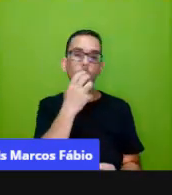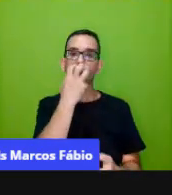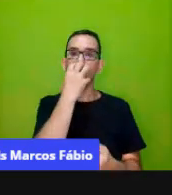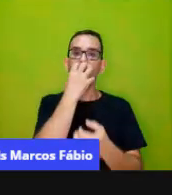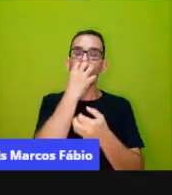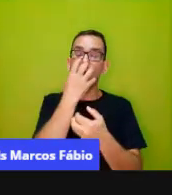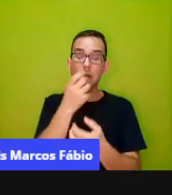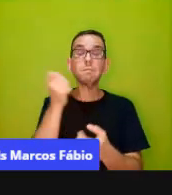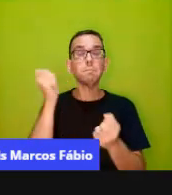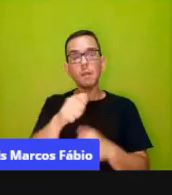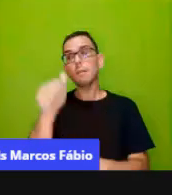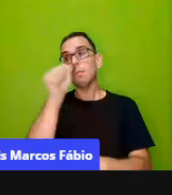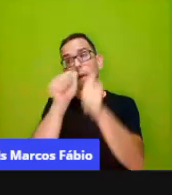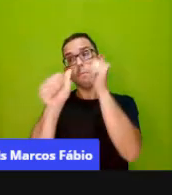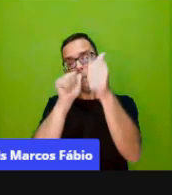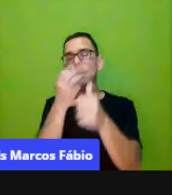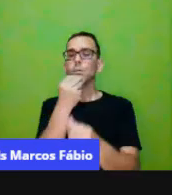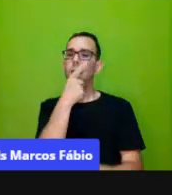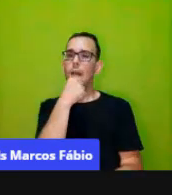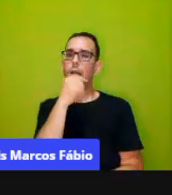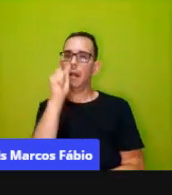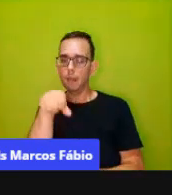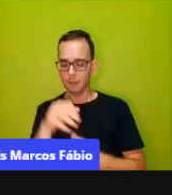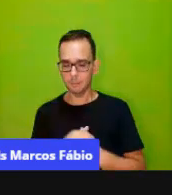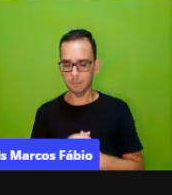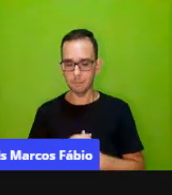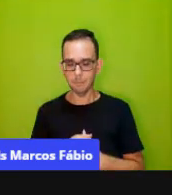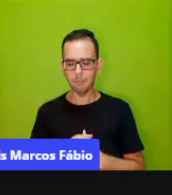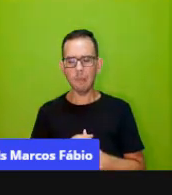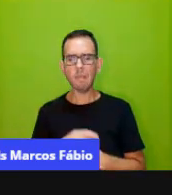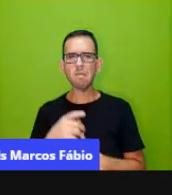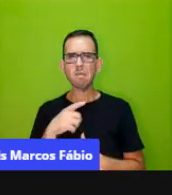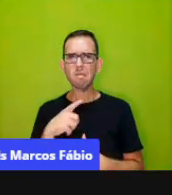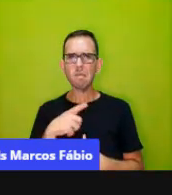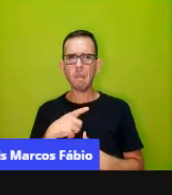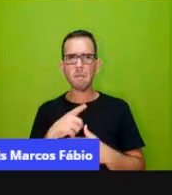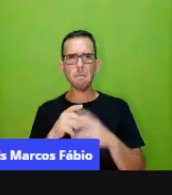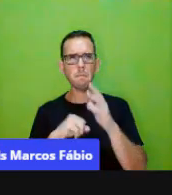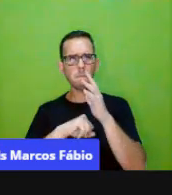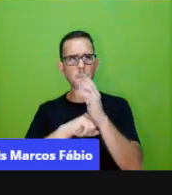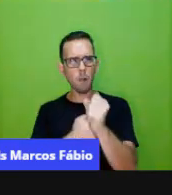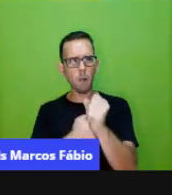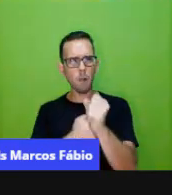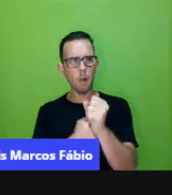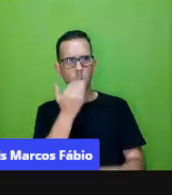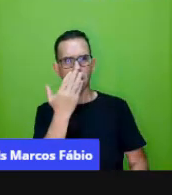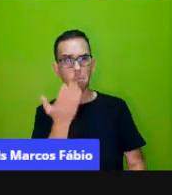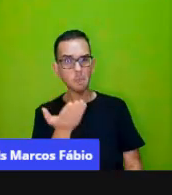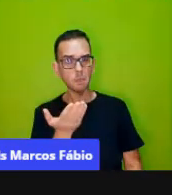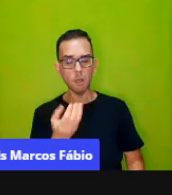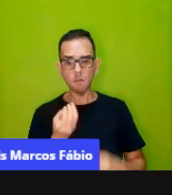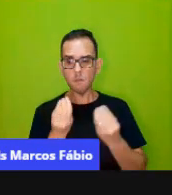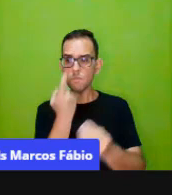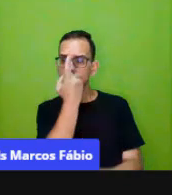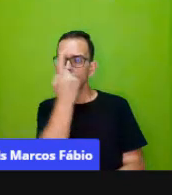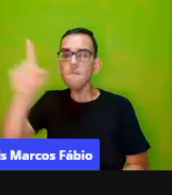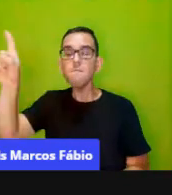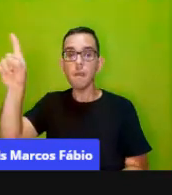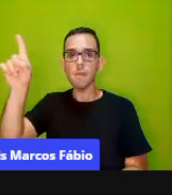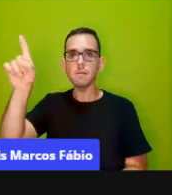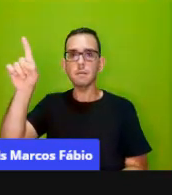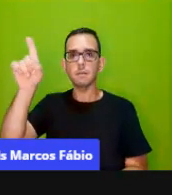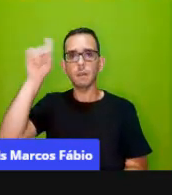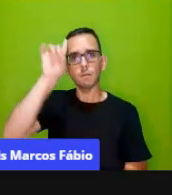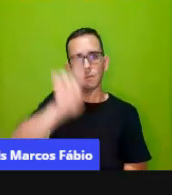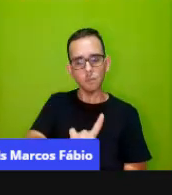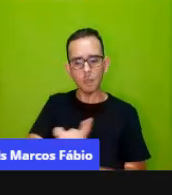várias vezes ao dia. A restrição de comida, né? Eu ofereço uma vez por dia, mas eu